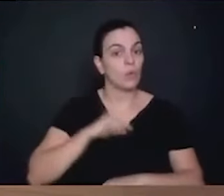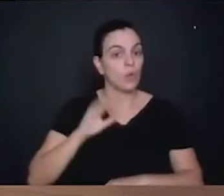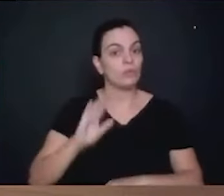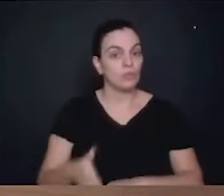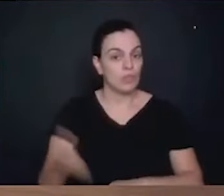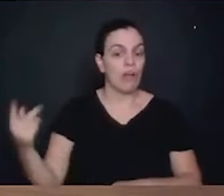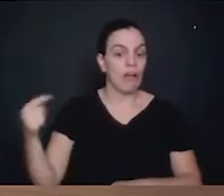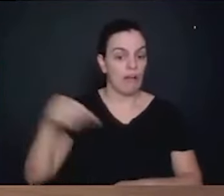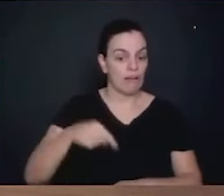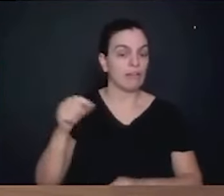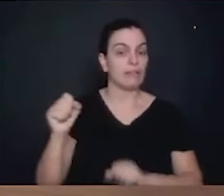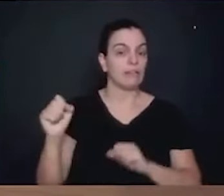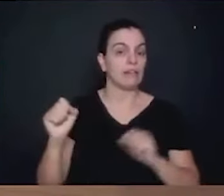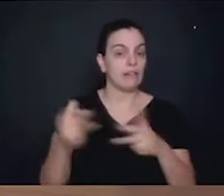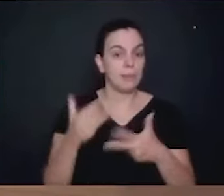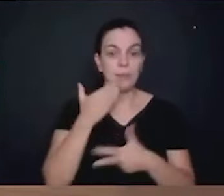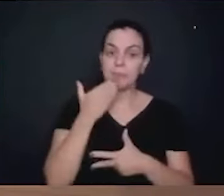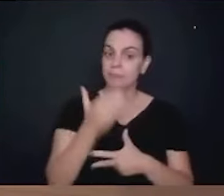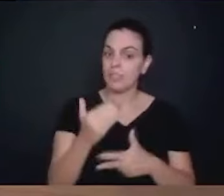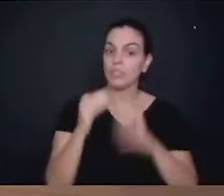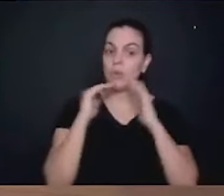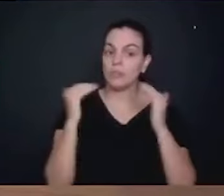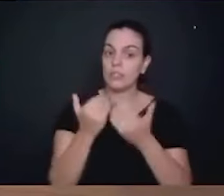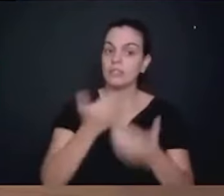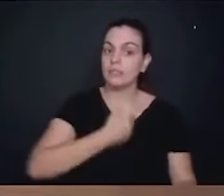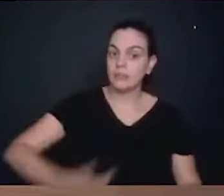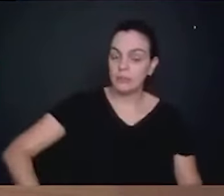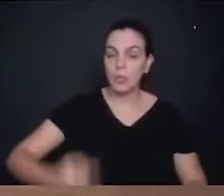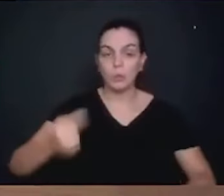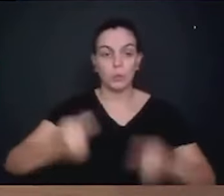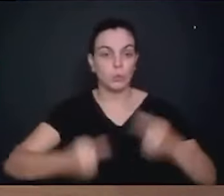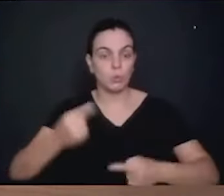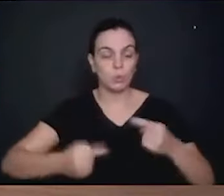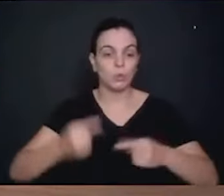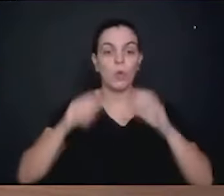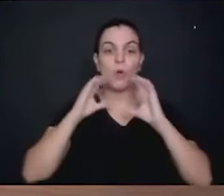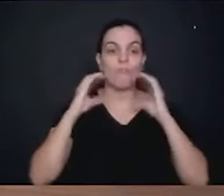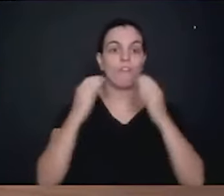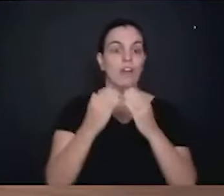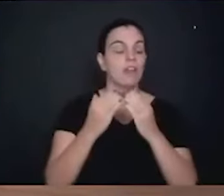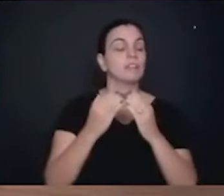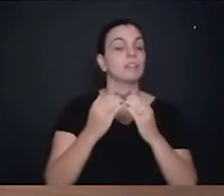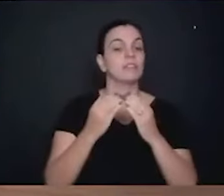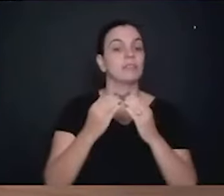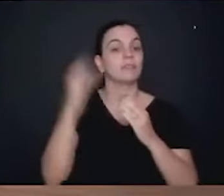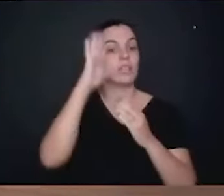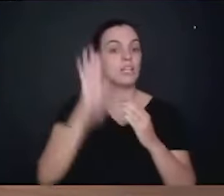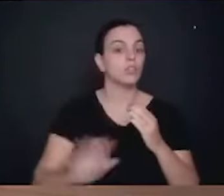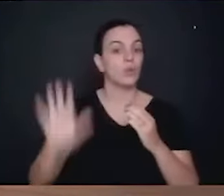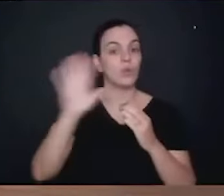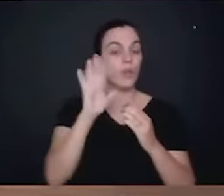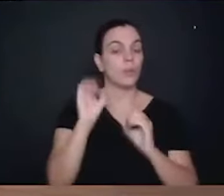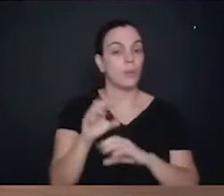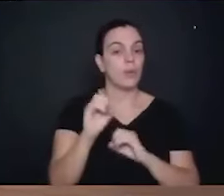pública para discutir as Conferências Nacional de Educação e o Plano Nacional de Educação, que está sendo discutido